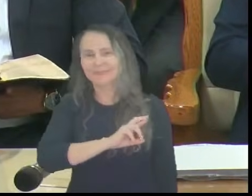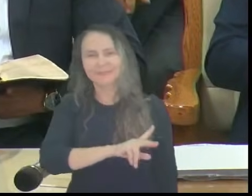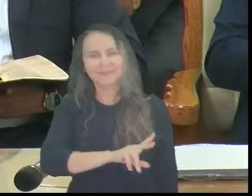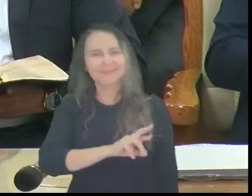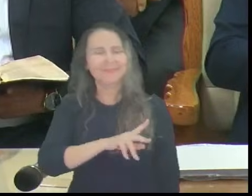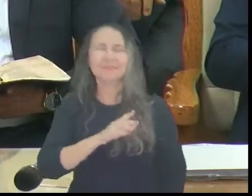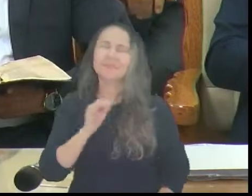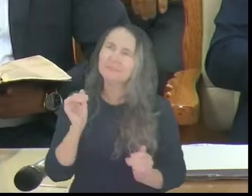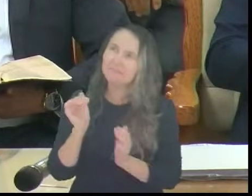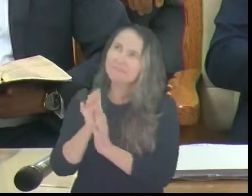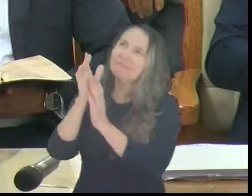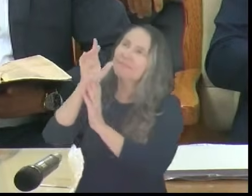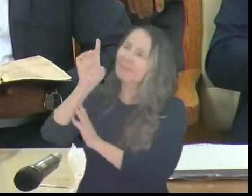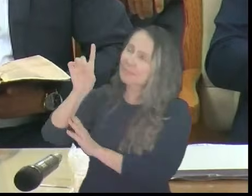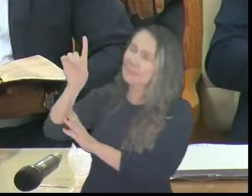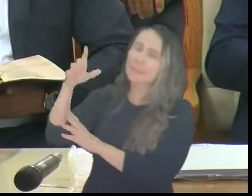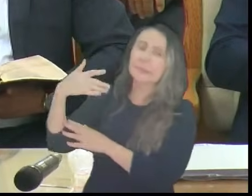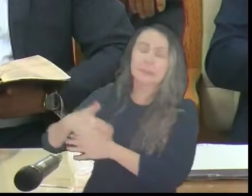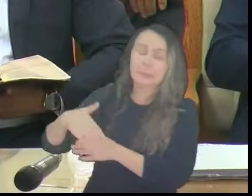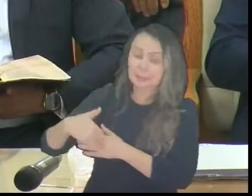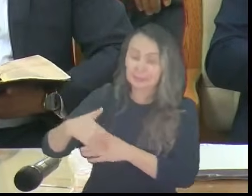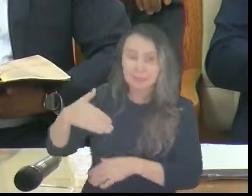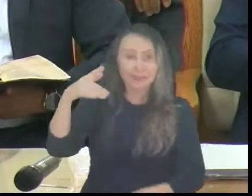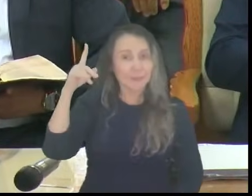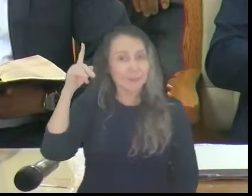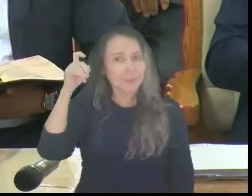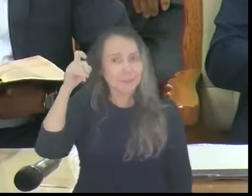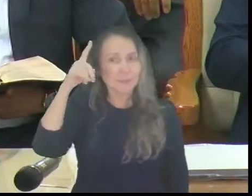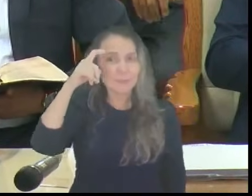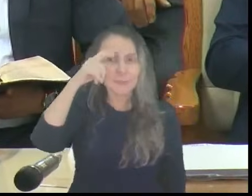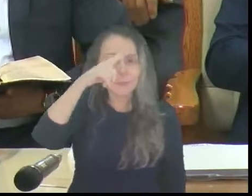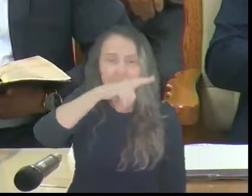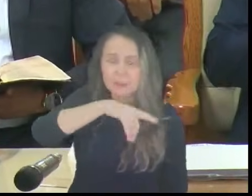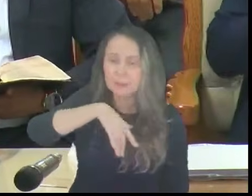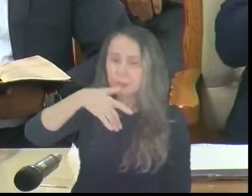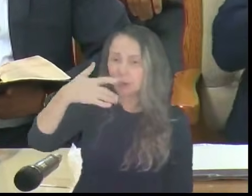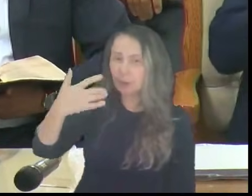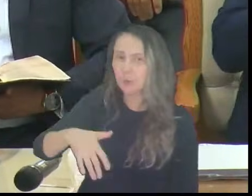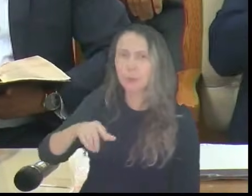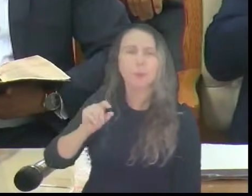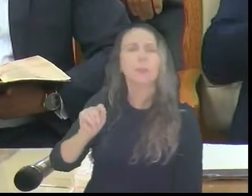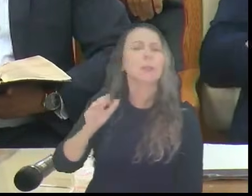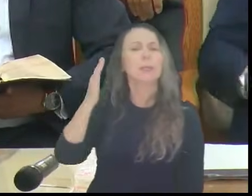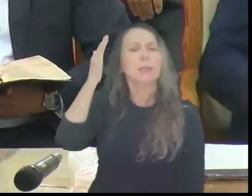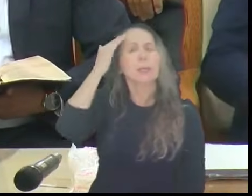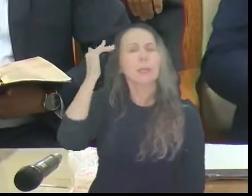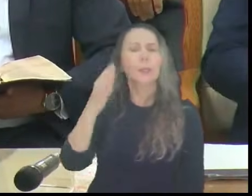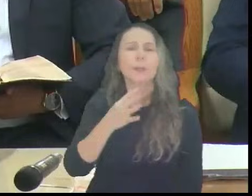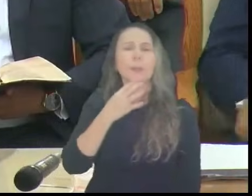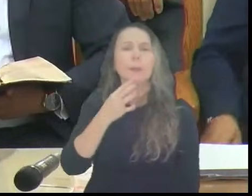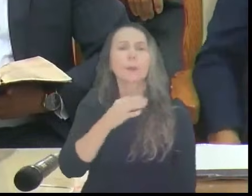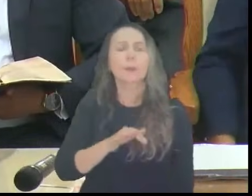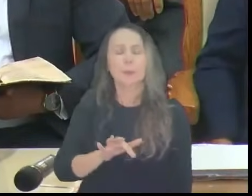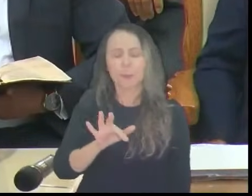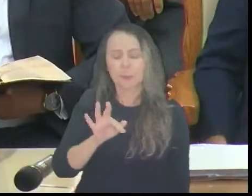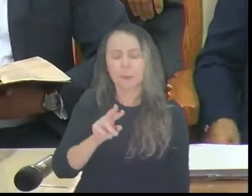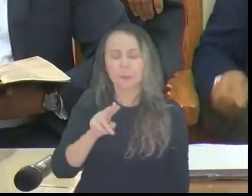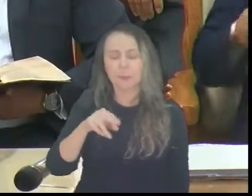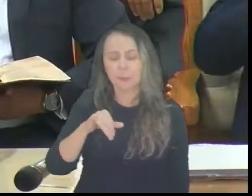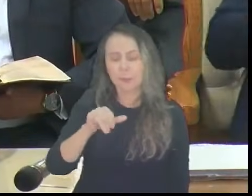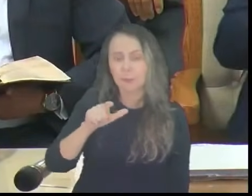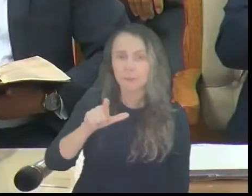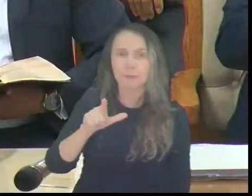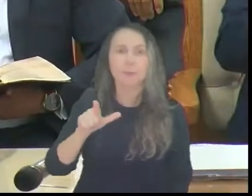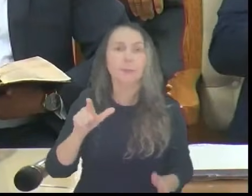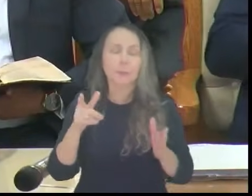Louvado seja Deus, irmão. Está ficando difícil. O funil está o quê? Quem sabe o que é um funil aqui? Quem conhece o funil? O funil é aquela